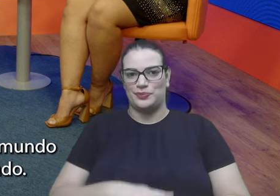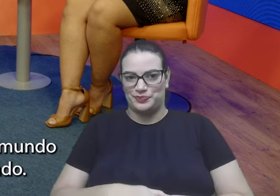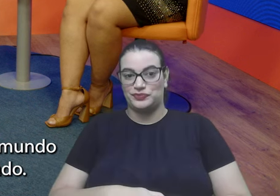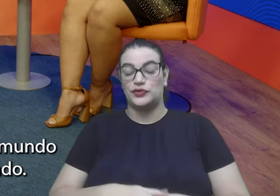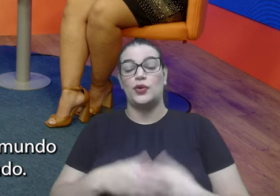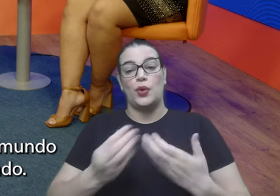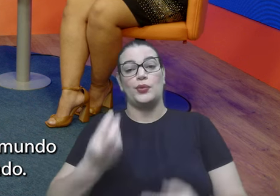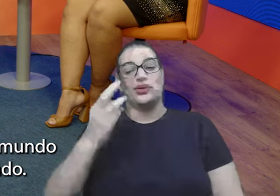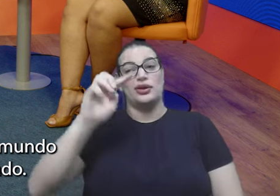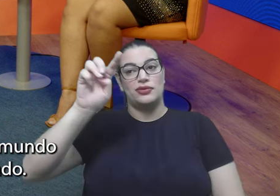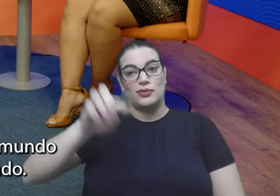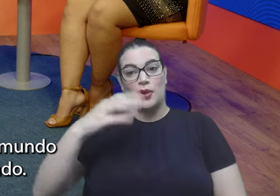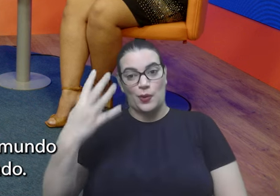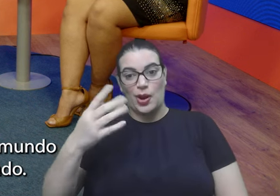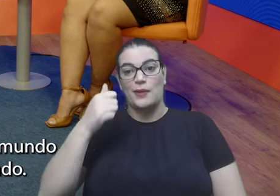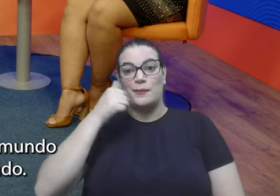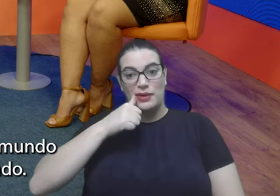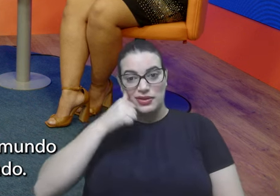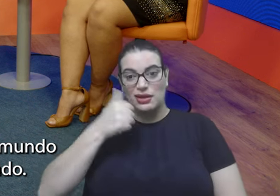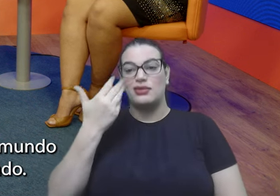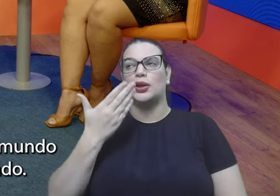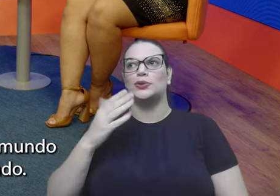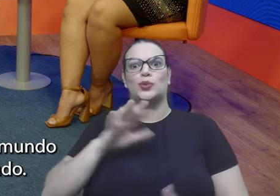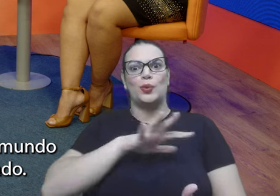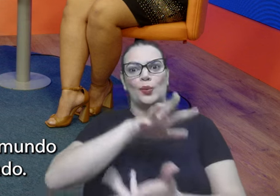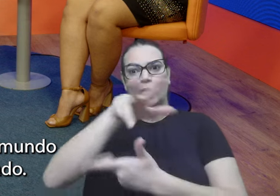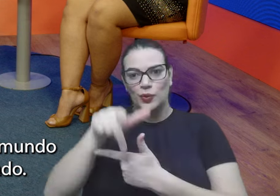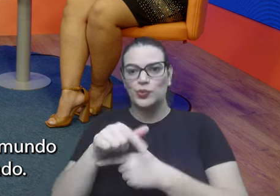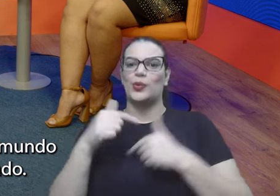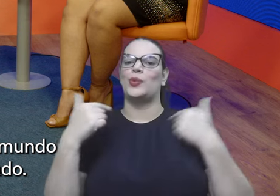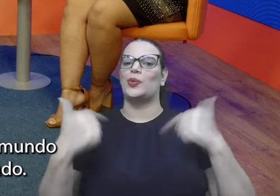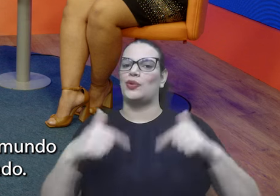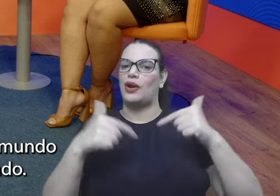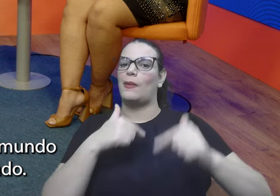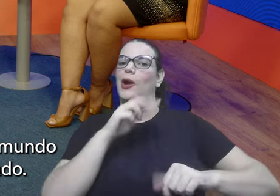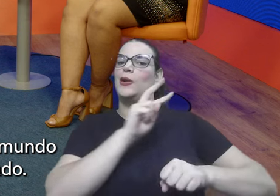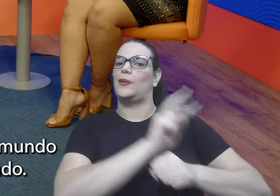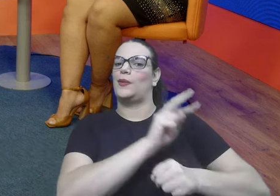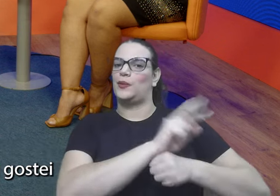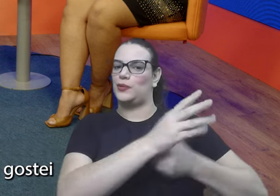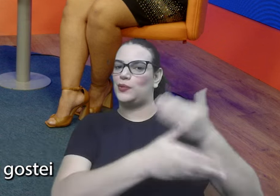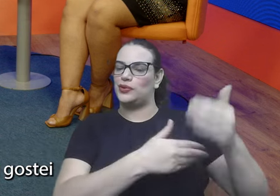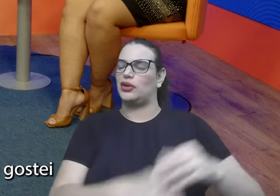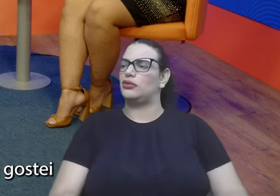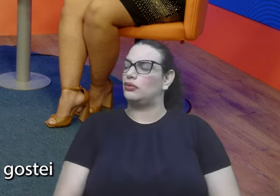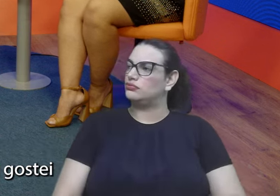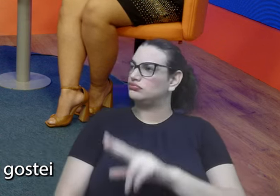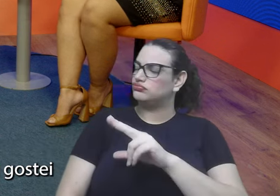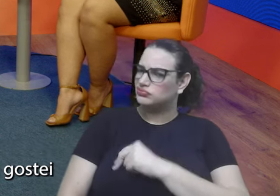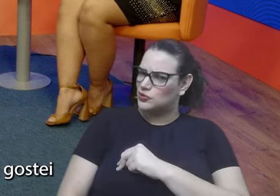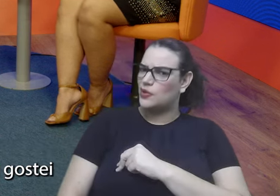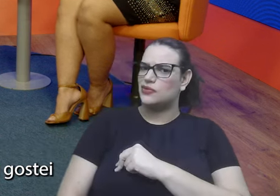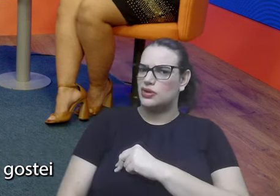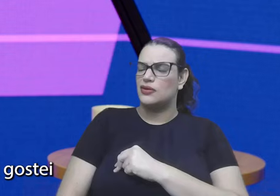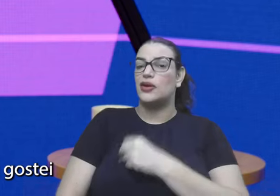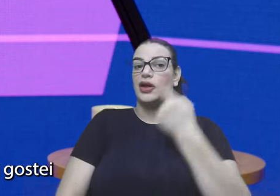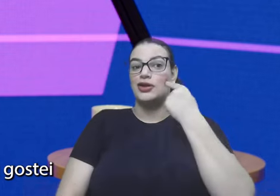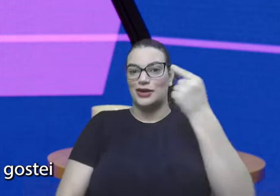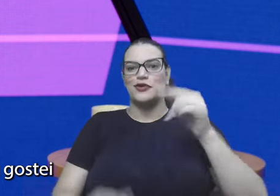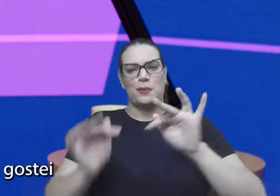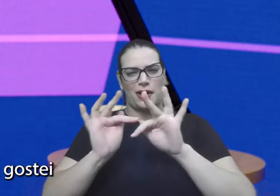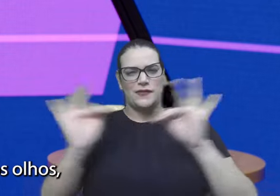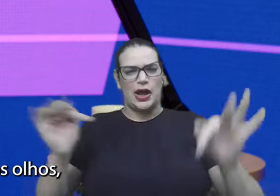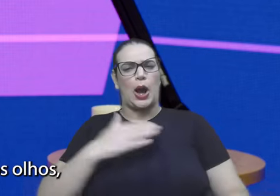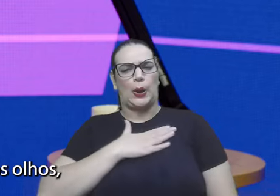quarto das mulheres e meninas no mundo realizam o trabalho de cuidado Nossa é um eu até peguei uma